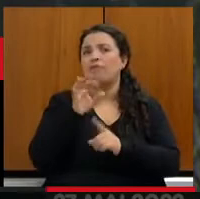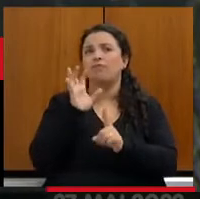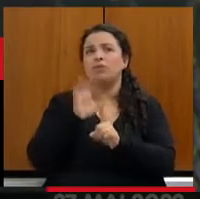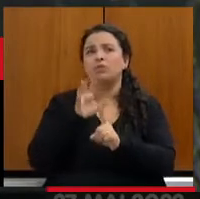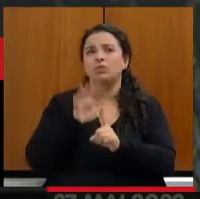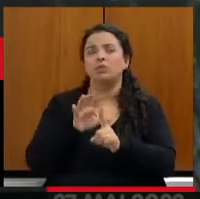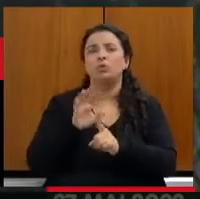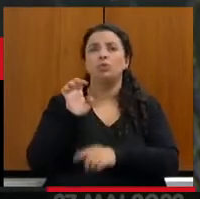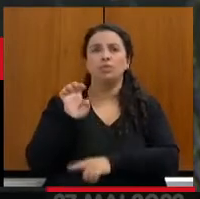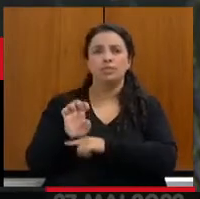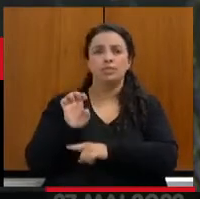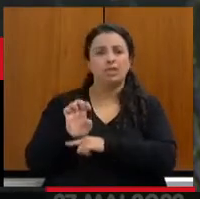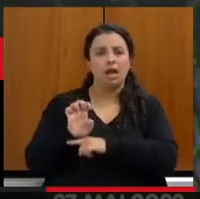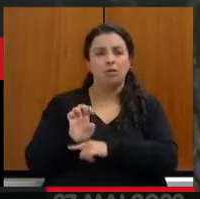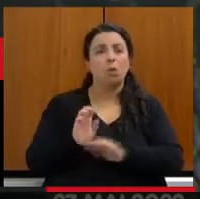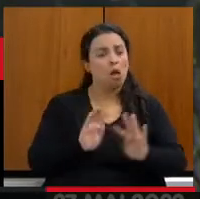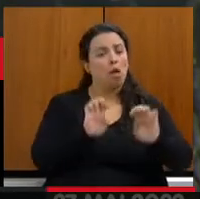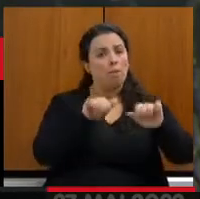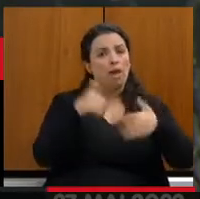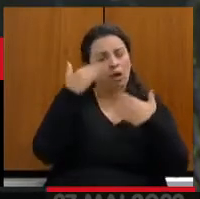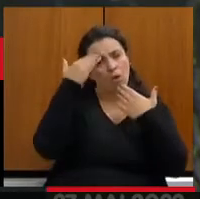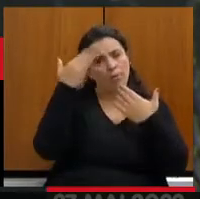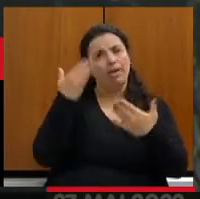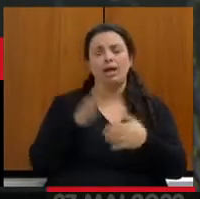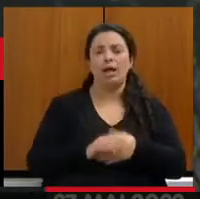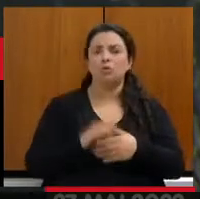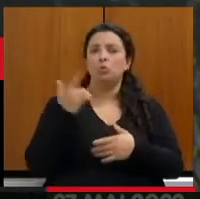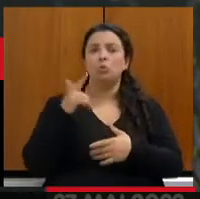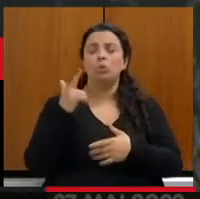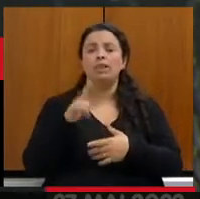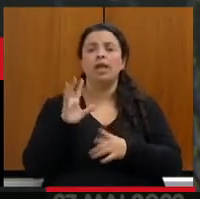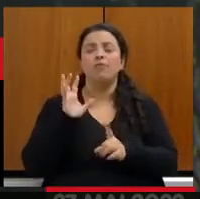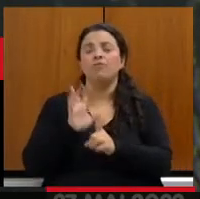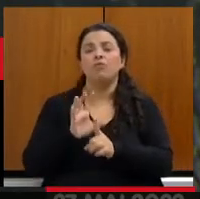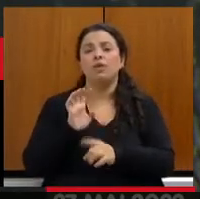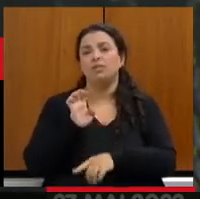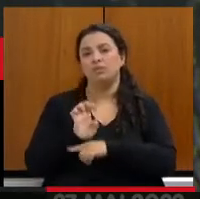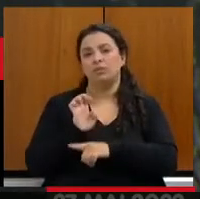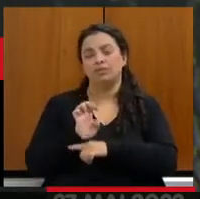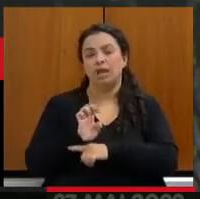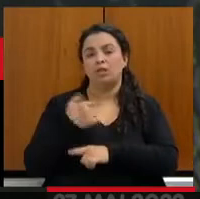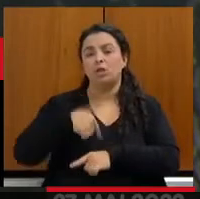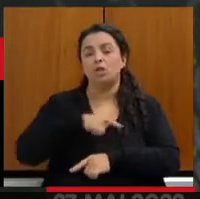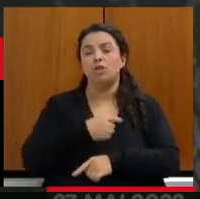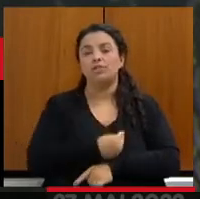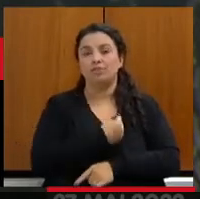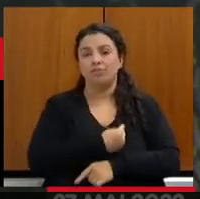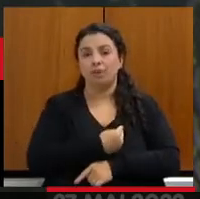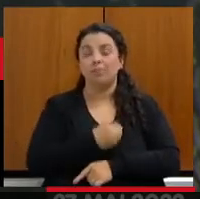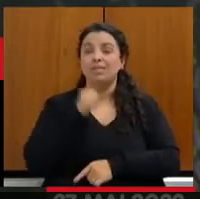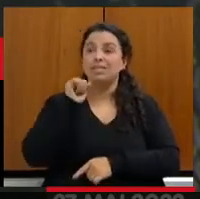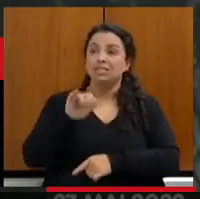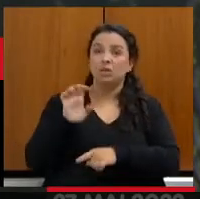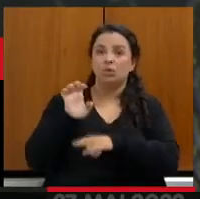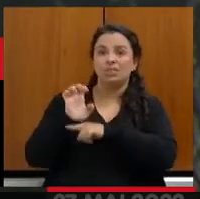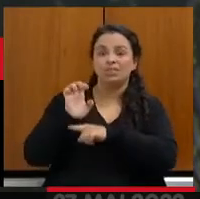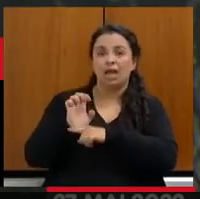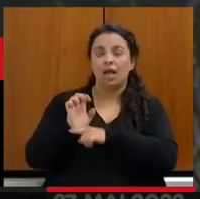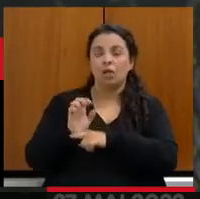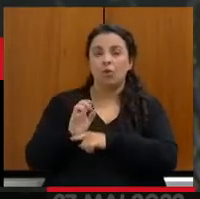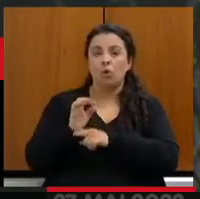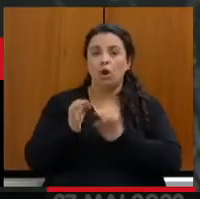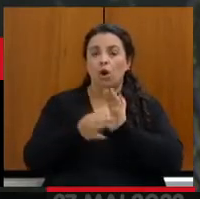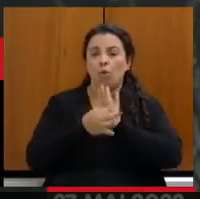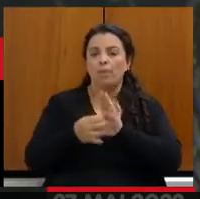Obrigada como foi colocado aqui sem a intervenção do estado nós vivemos e com a intervenção estatal nós temos que lutar